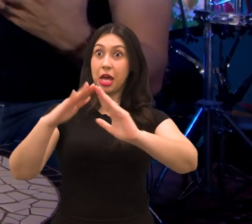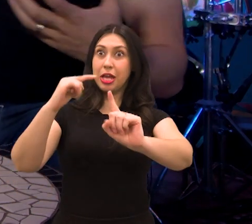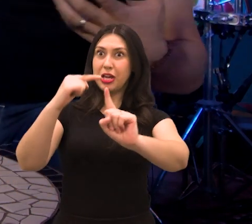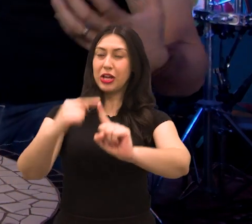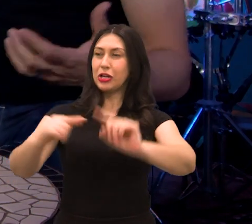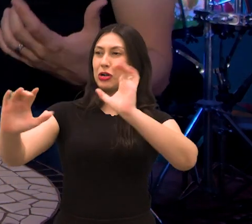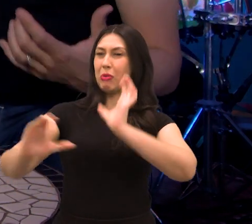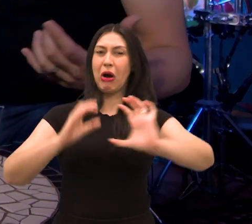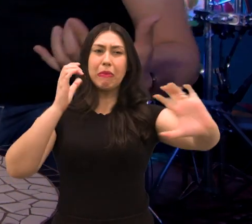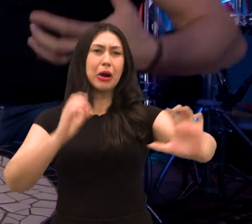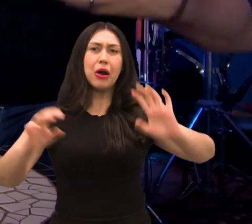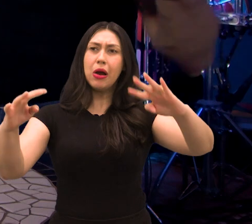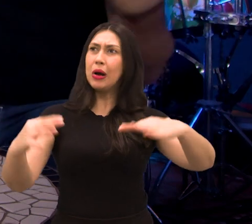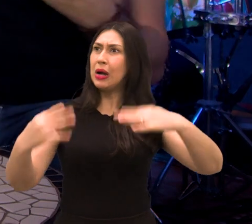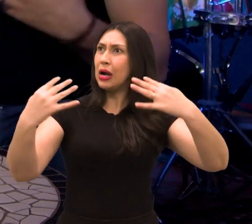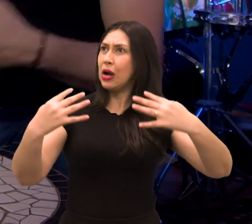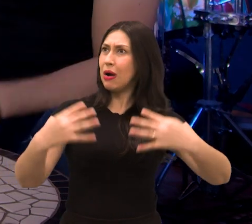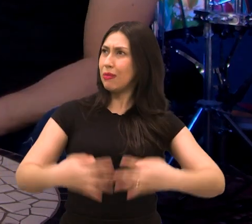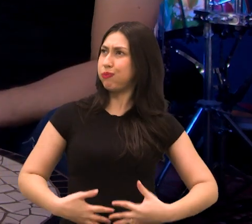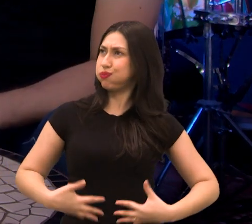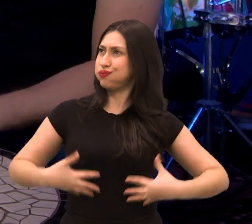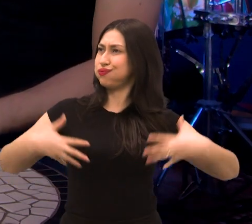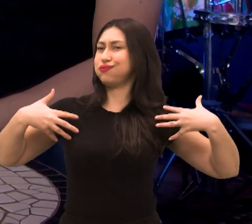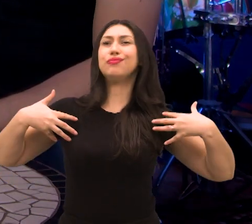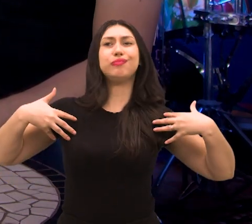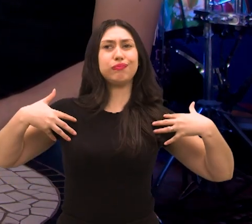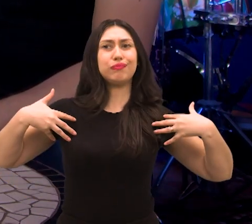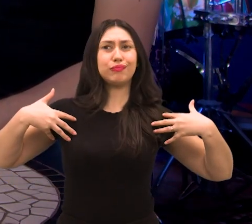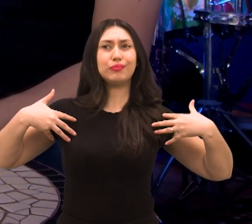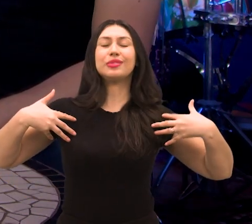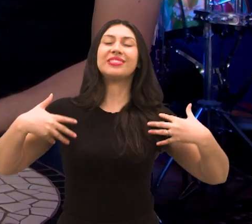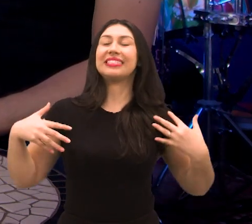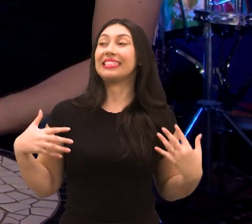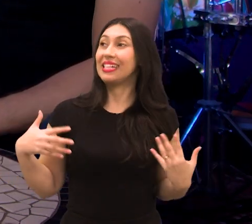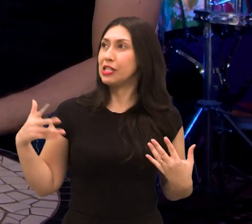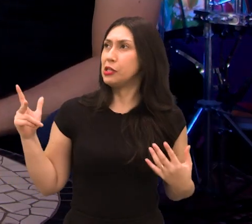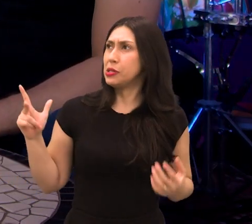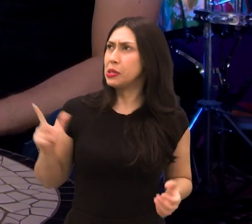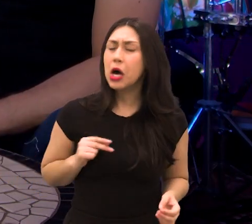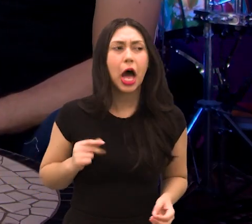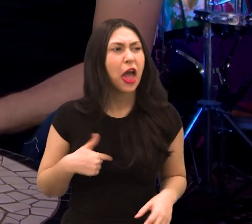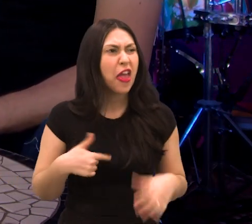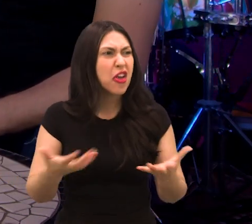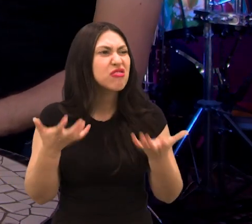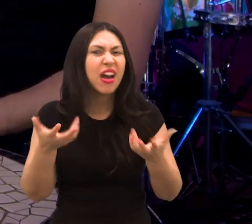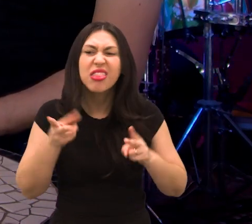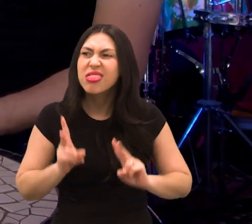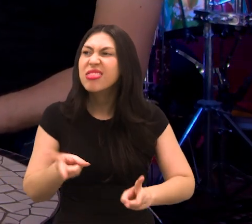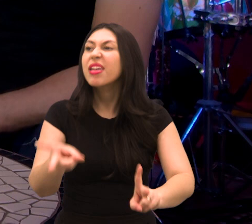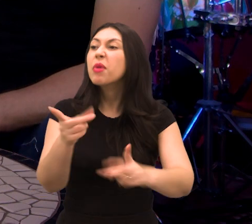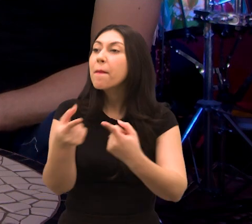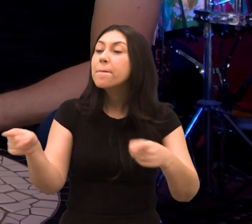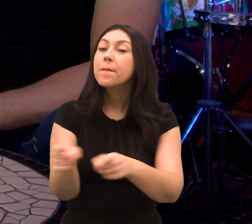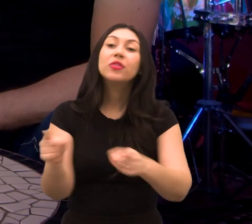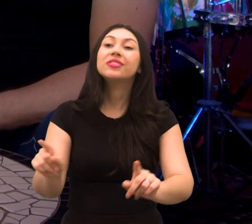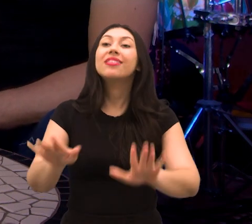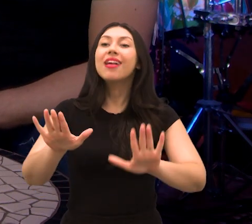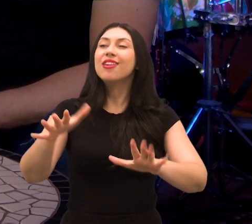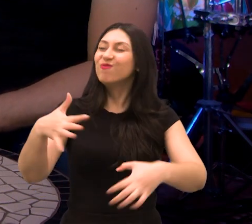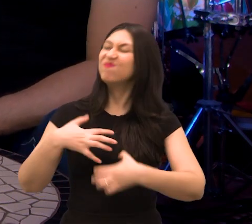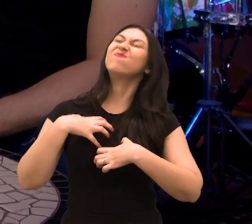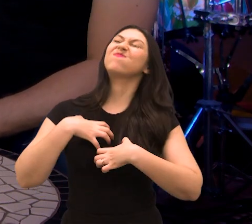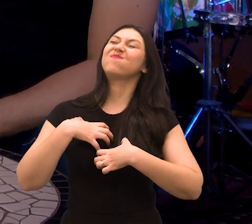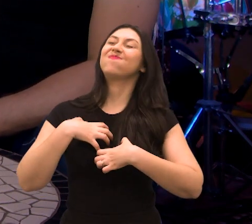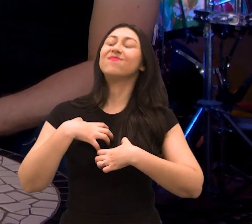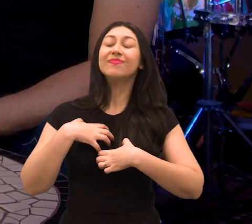sentia a capa do Super-Homem ali. Aí falei, nossa, eu quero viver disso aqui. Nesse momento, aí bateu